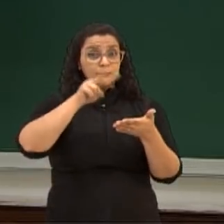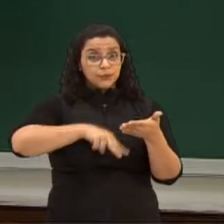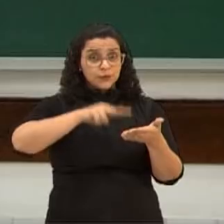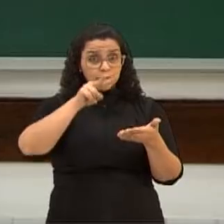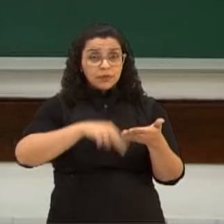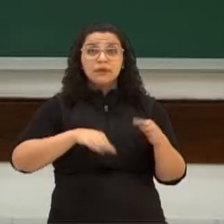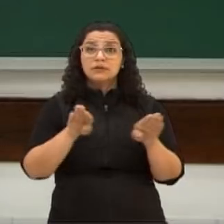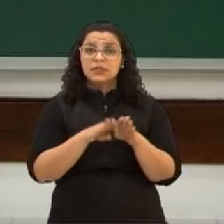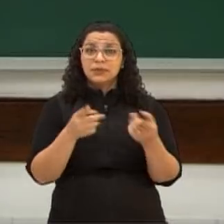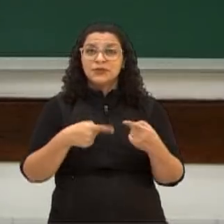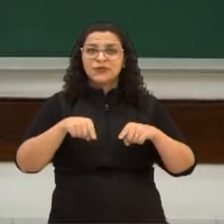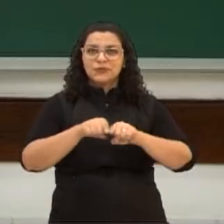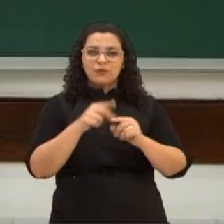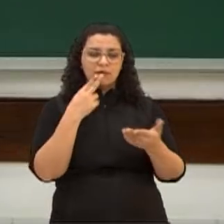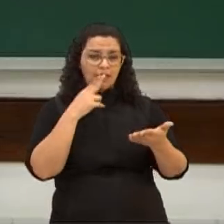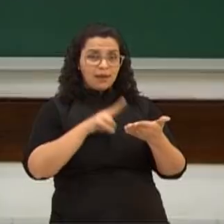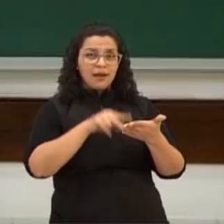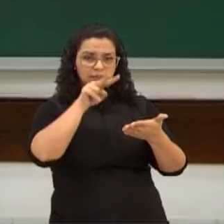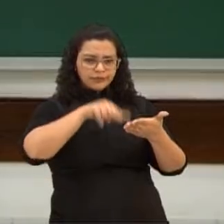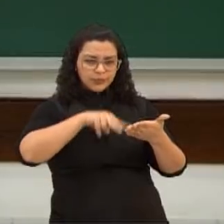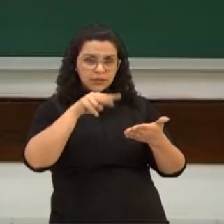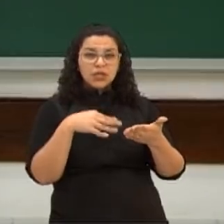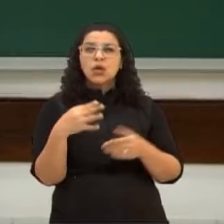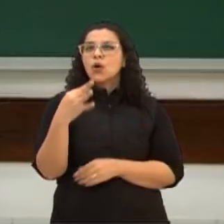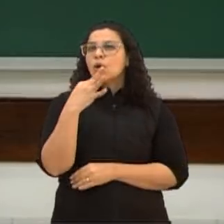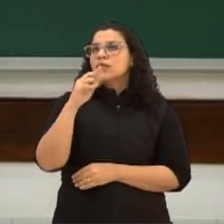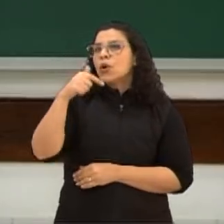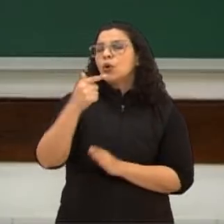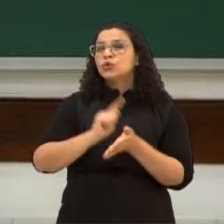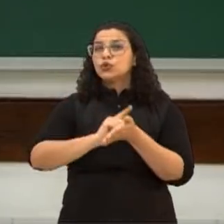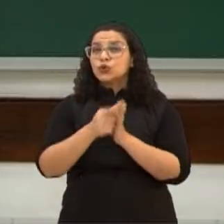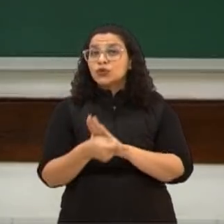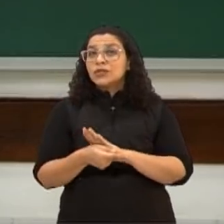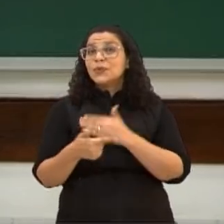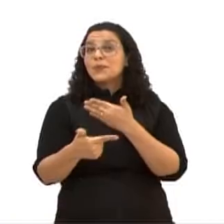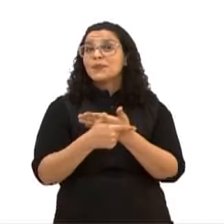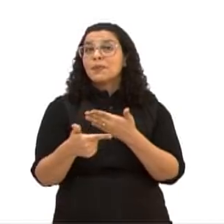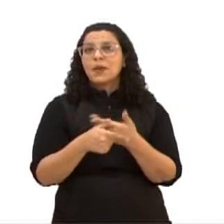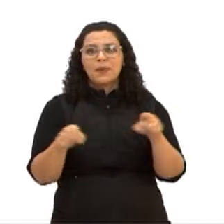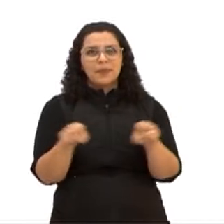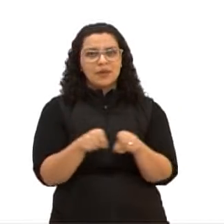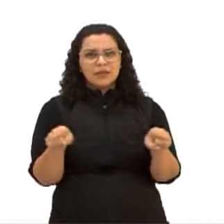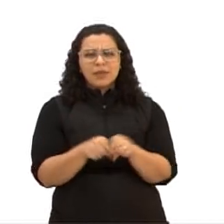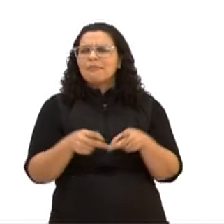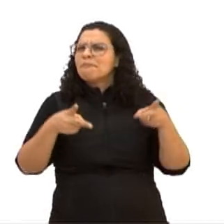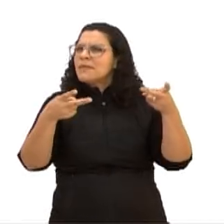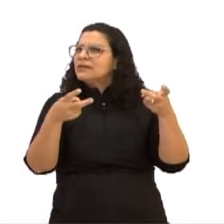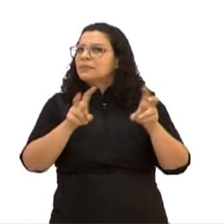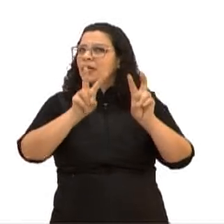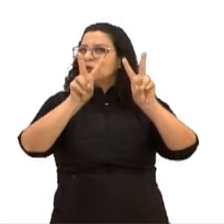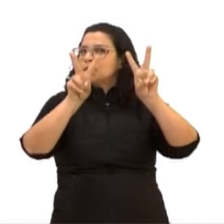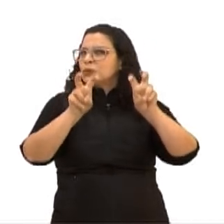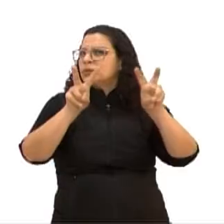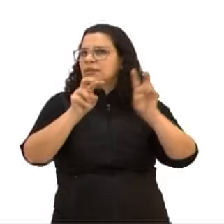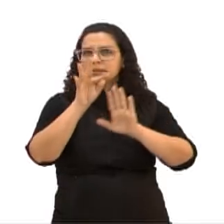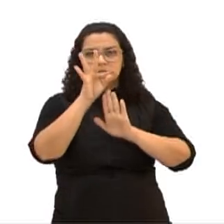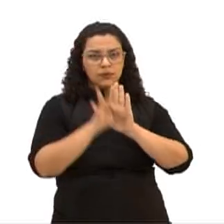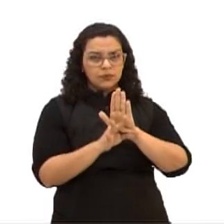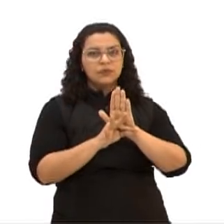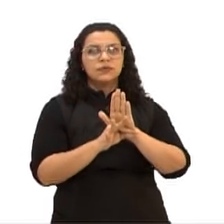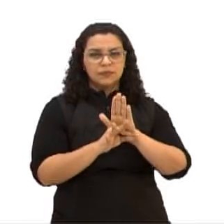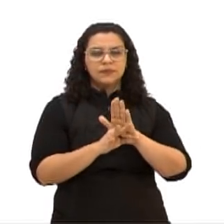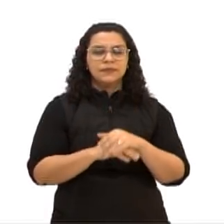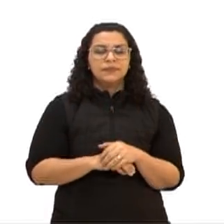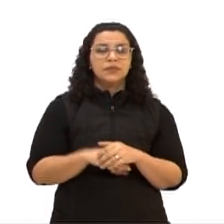ler também, novamente, cartas do leitor, conhecer outros gêneros de mesma função, identificar o tema do texto, ok? A